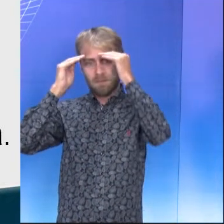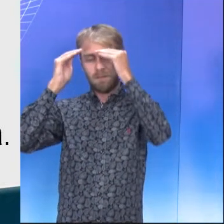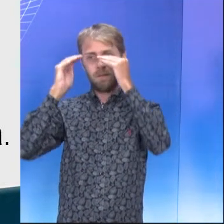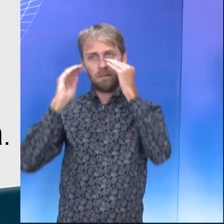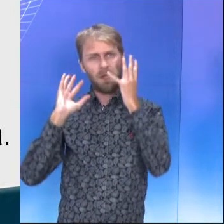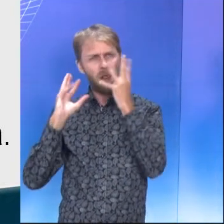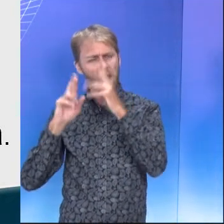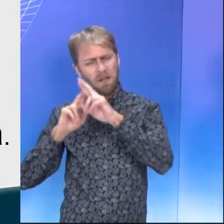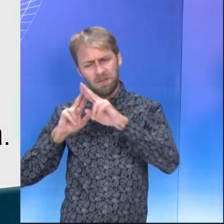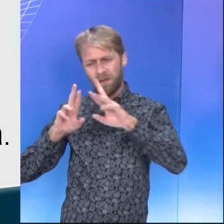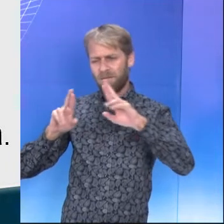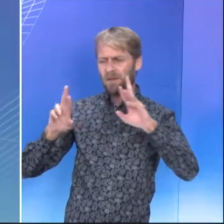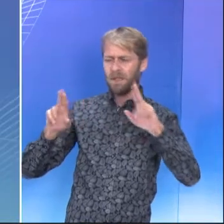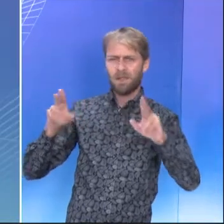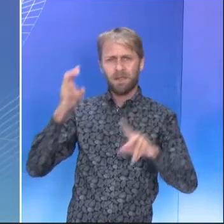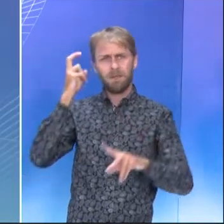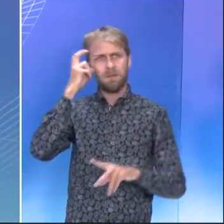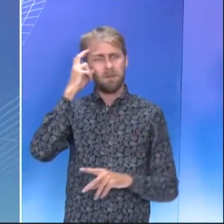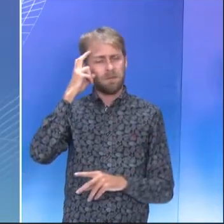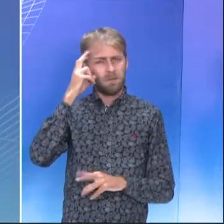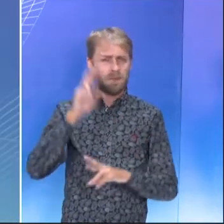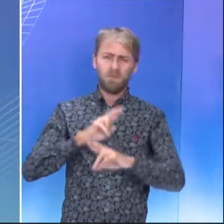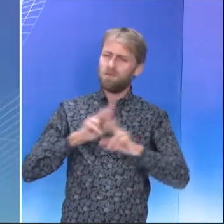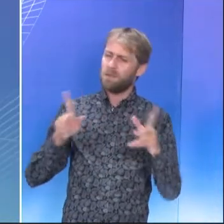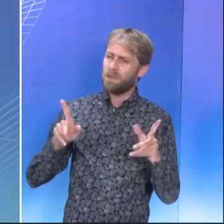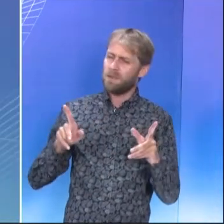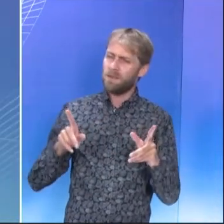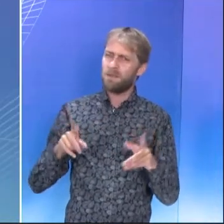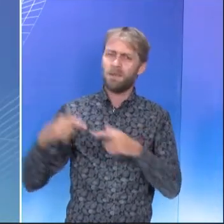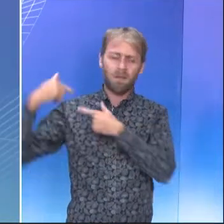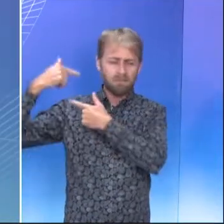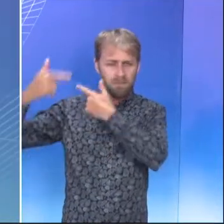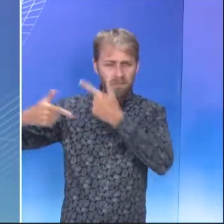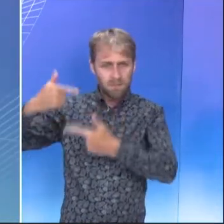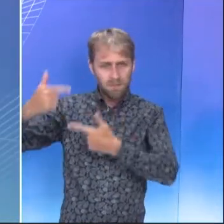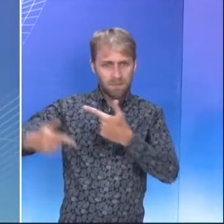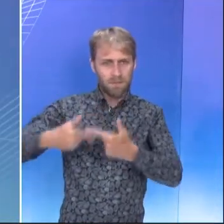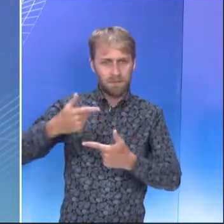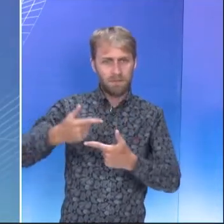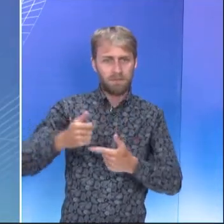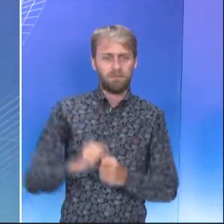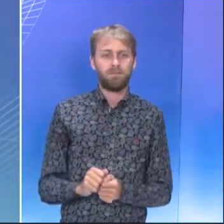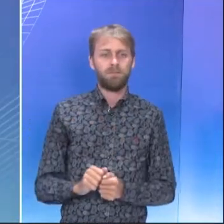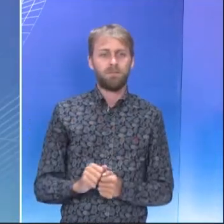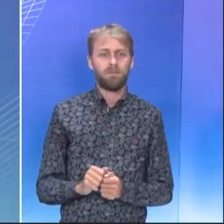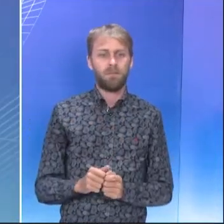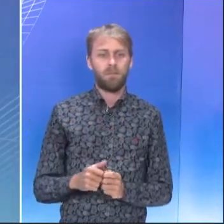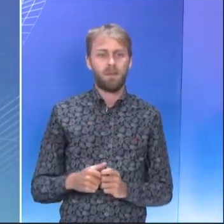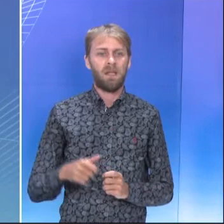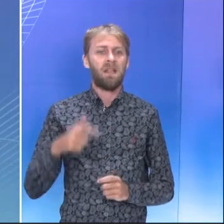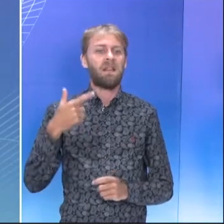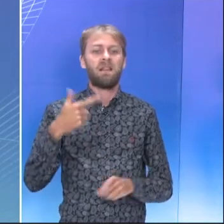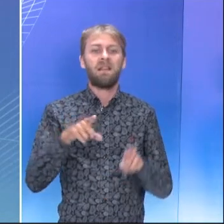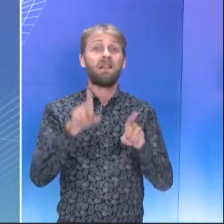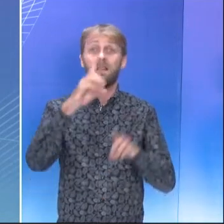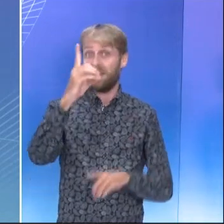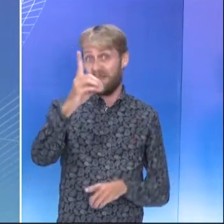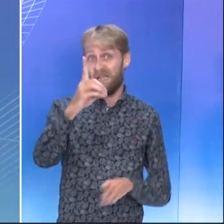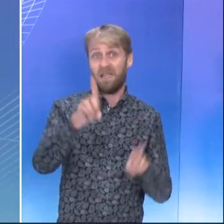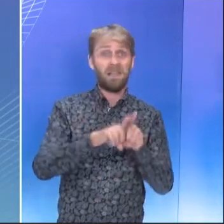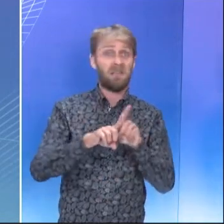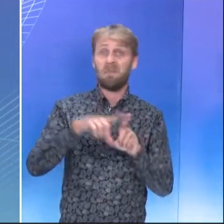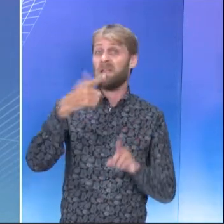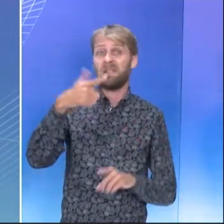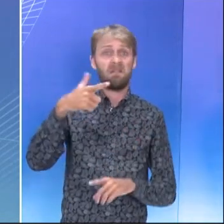a sua diversidade cultural e que ela se manifeste, que passe de geração para geração. Não é a resposta D também, porque não